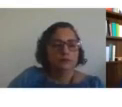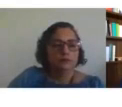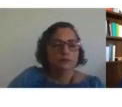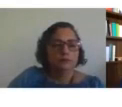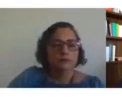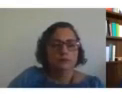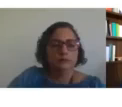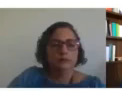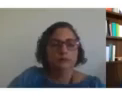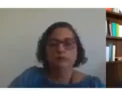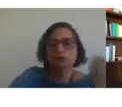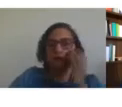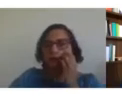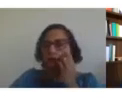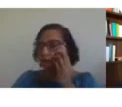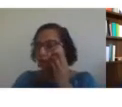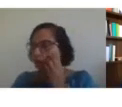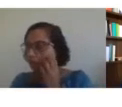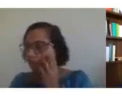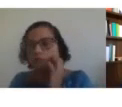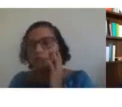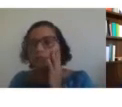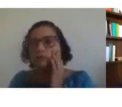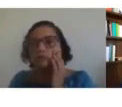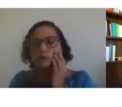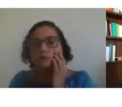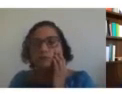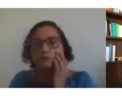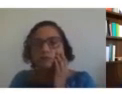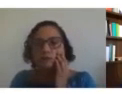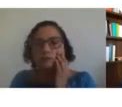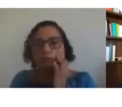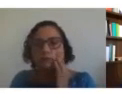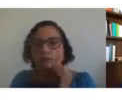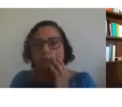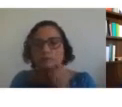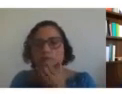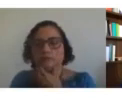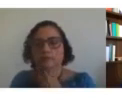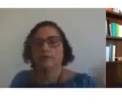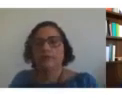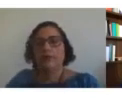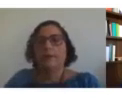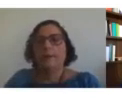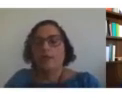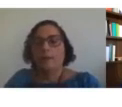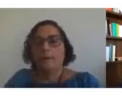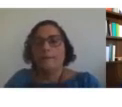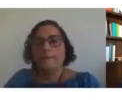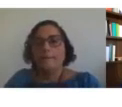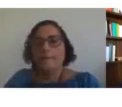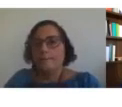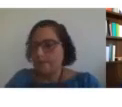dos textos que eu achei extremamente interessante, que quando eu cheguei, eu já acompanhei, participei de um debate, um texto da Renata Pereira